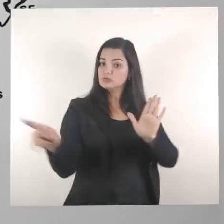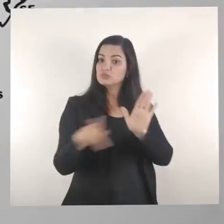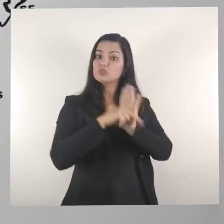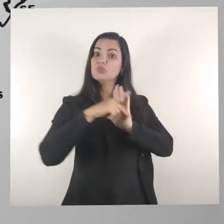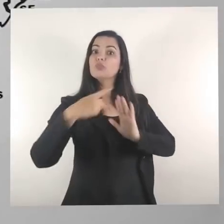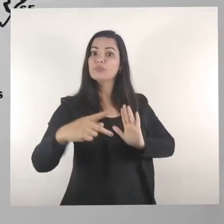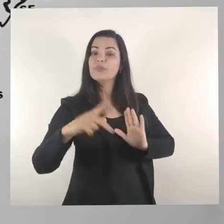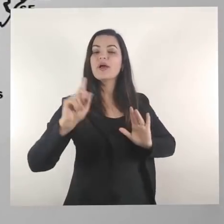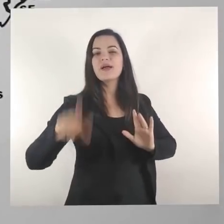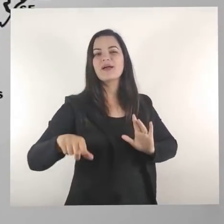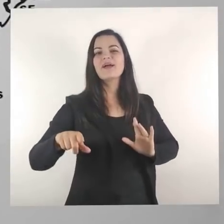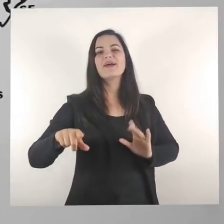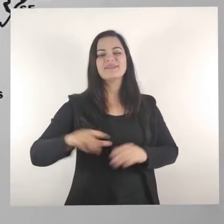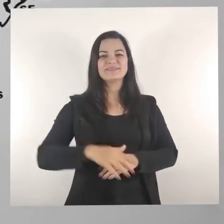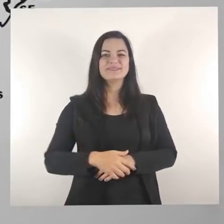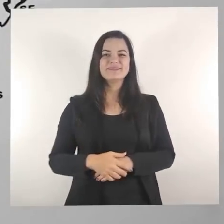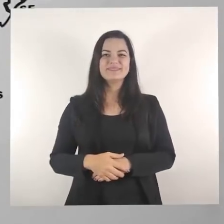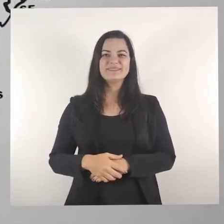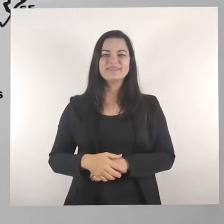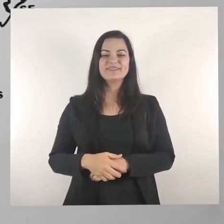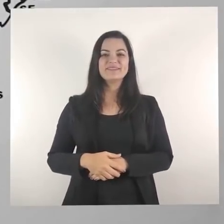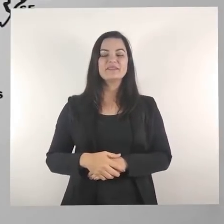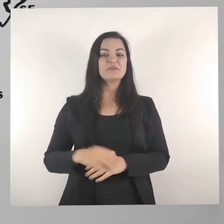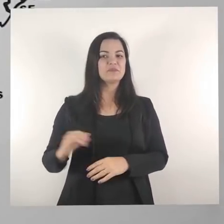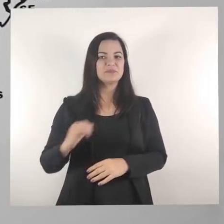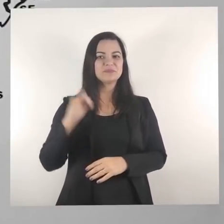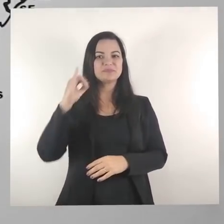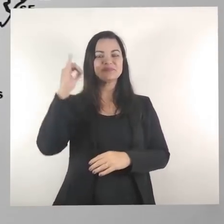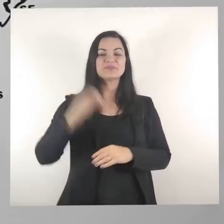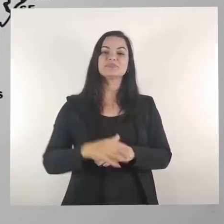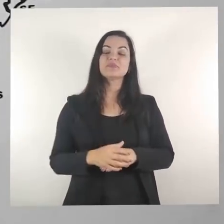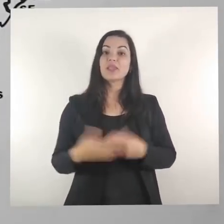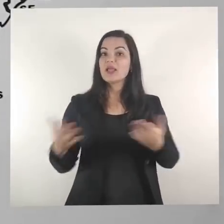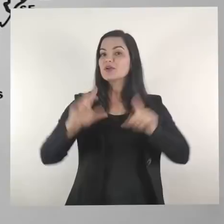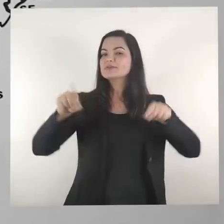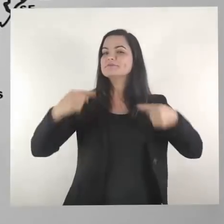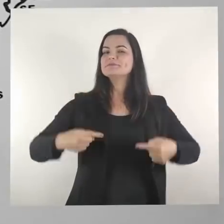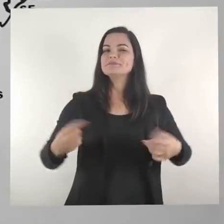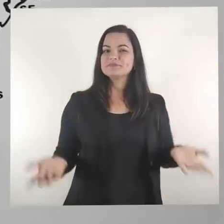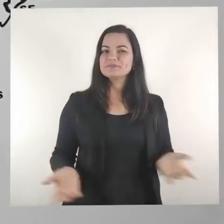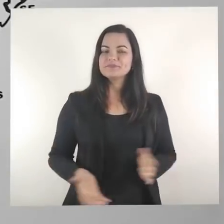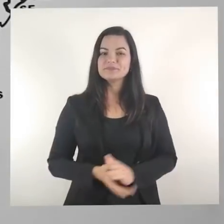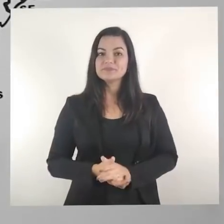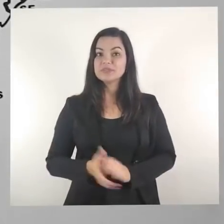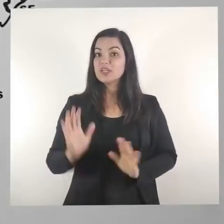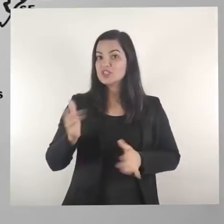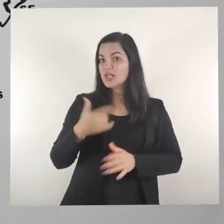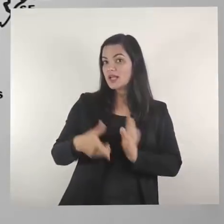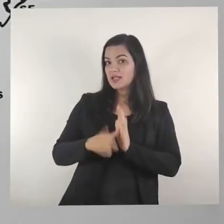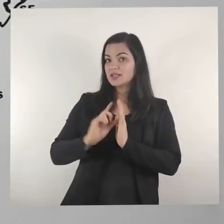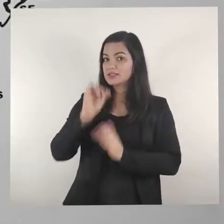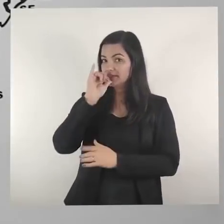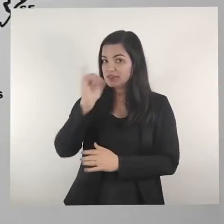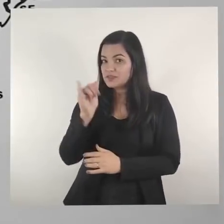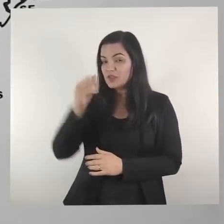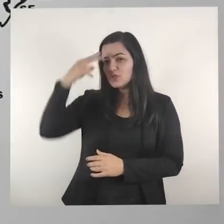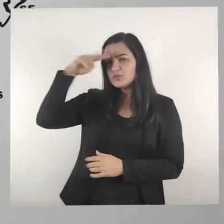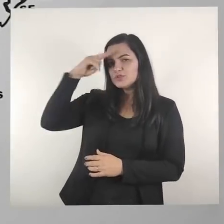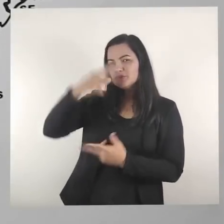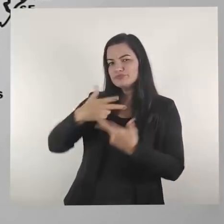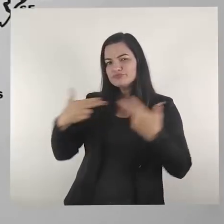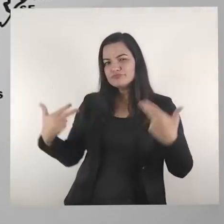por todos os cantos do país, tá bom? Agora vamos ao desafio. Então, já te contei